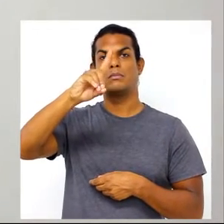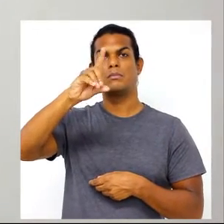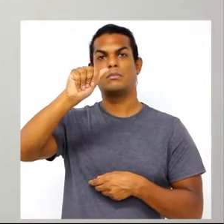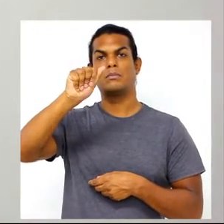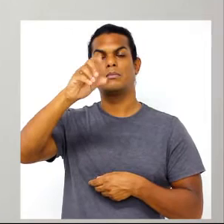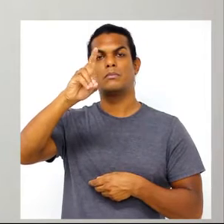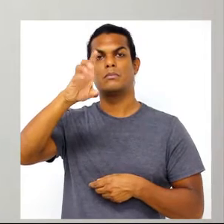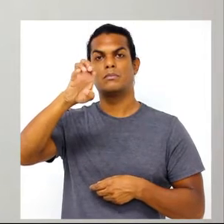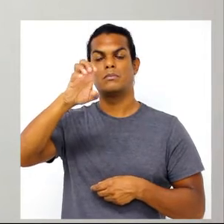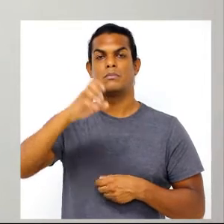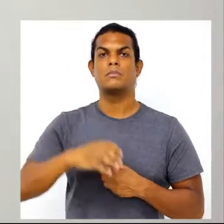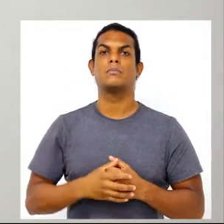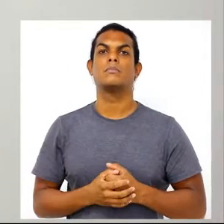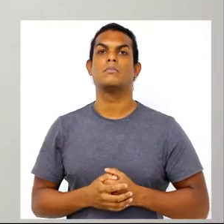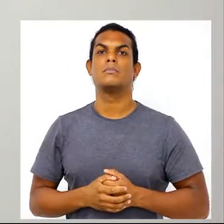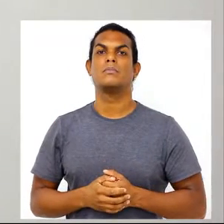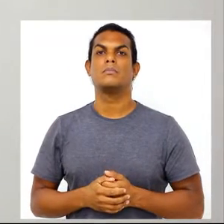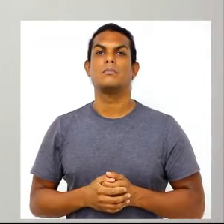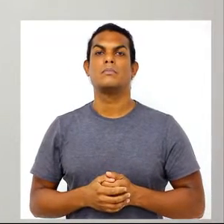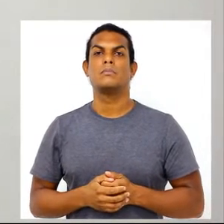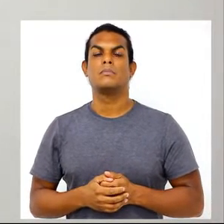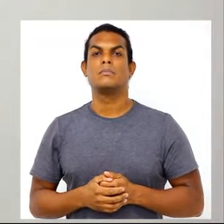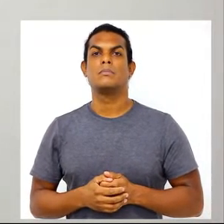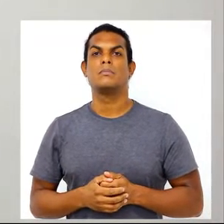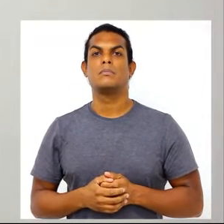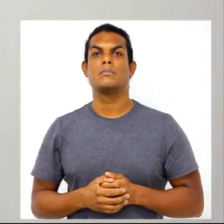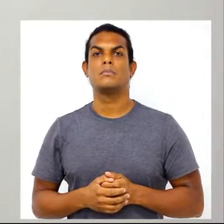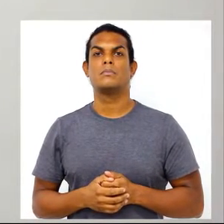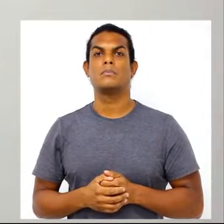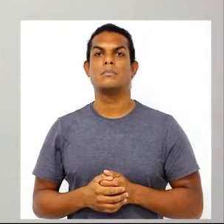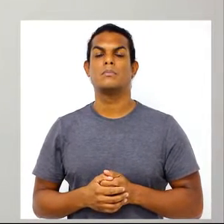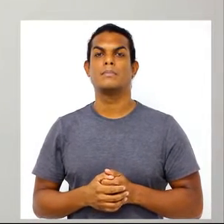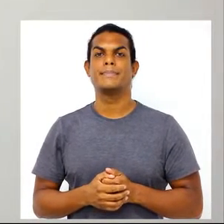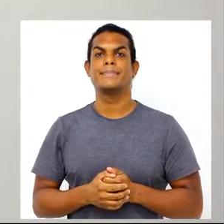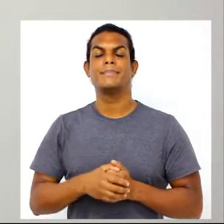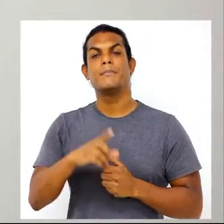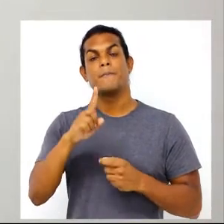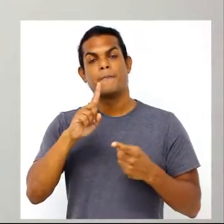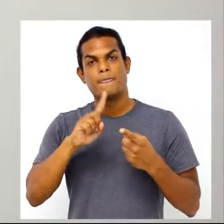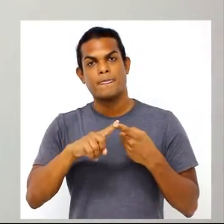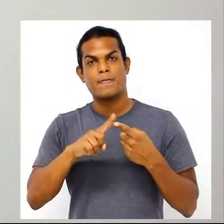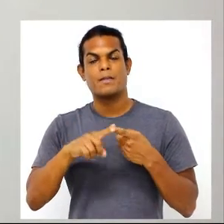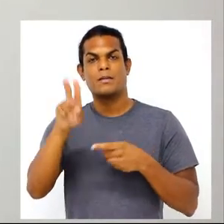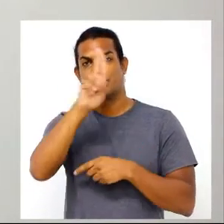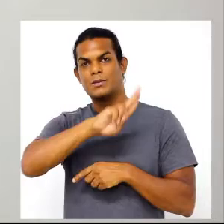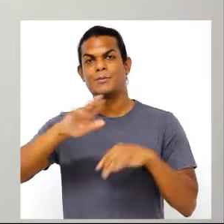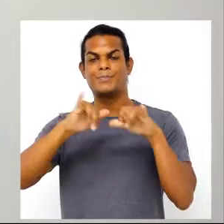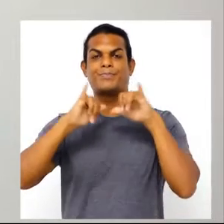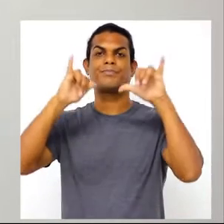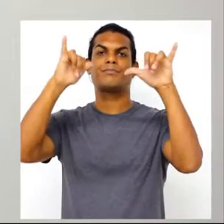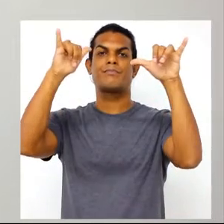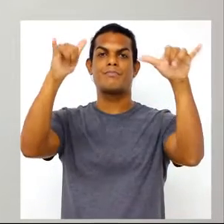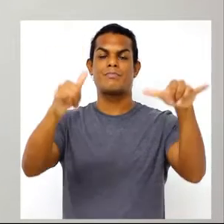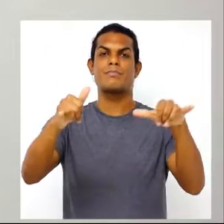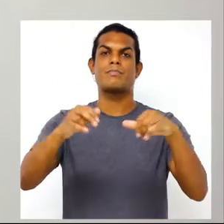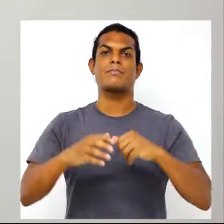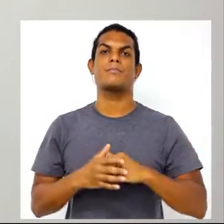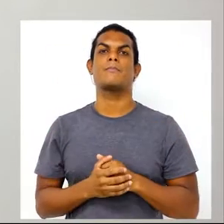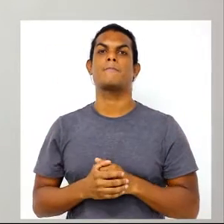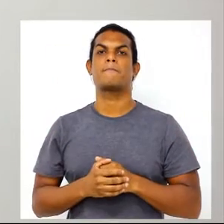de reiteração, por substituição. Temos também utilizados muito em propagandas, né, que